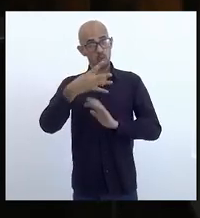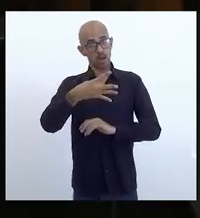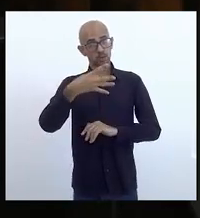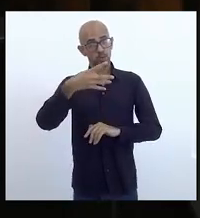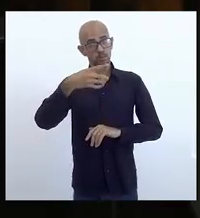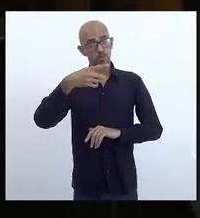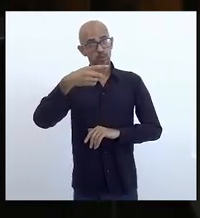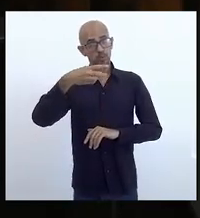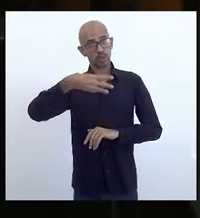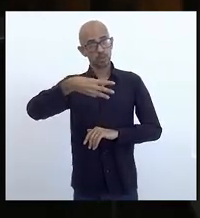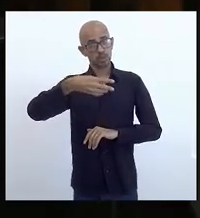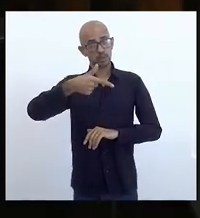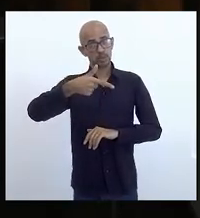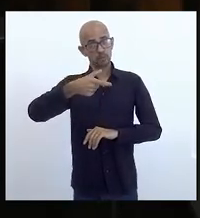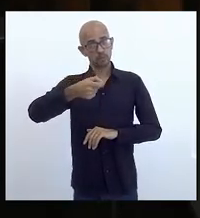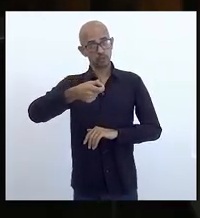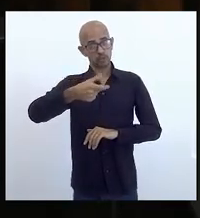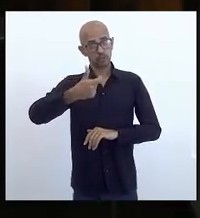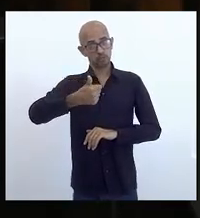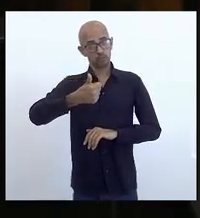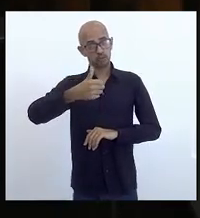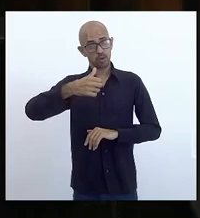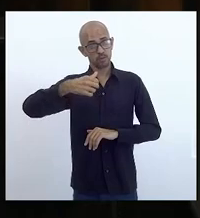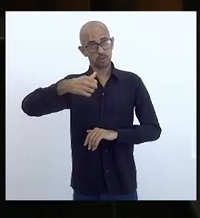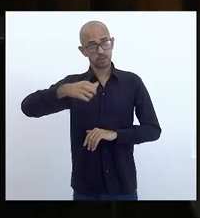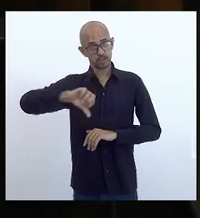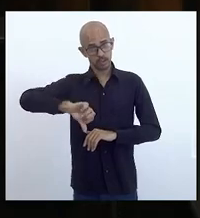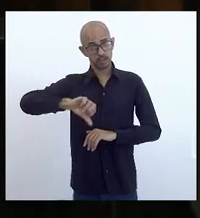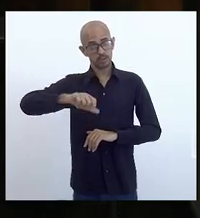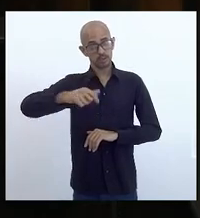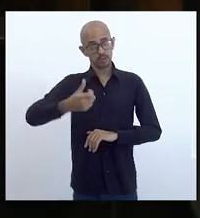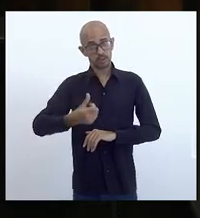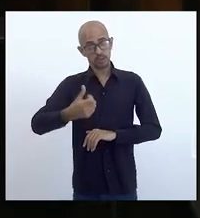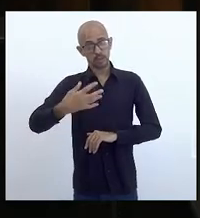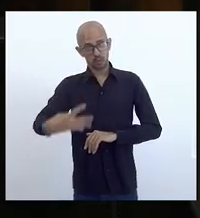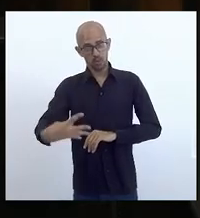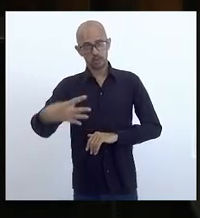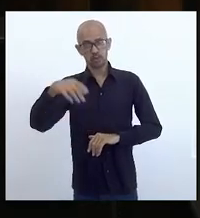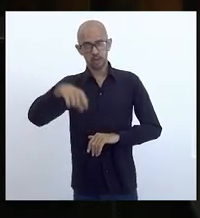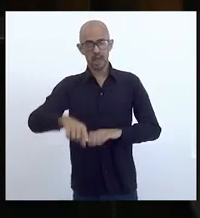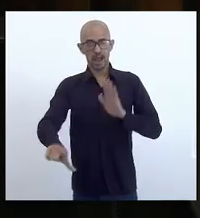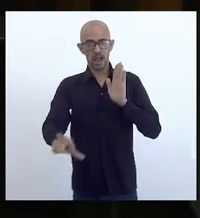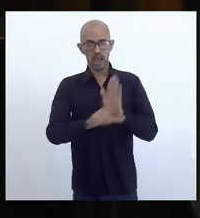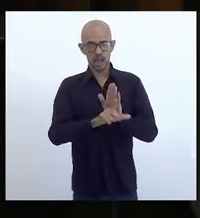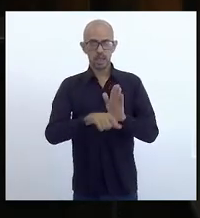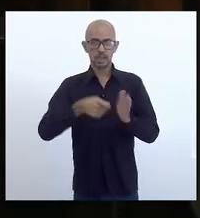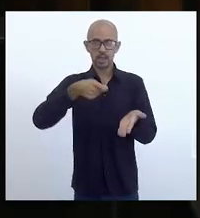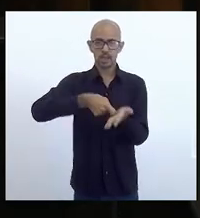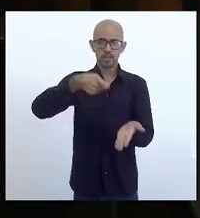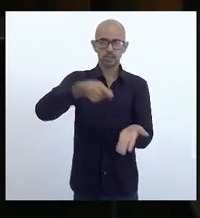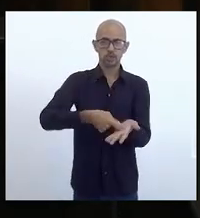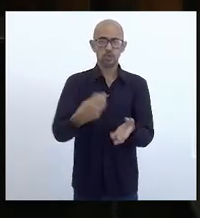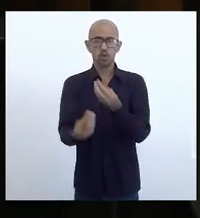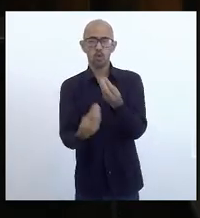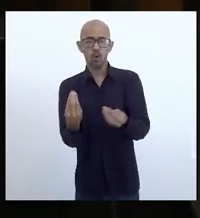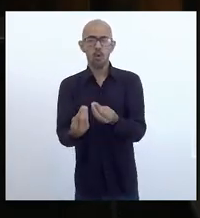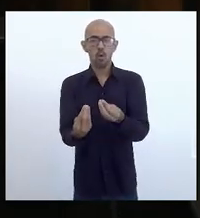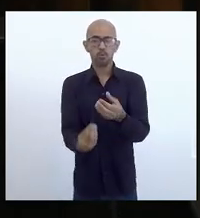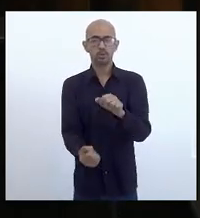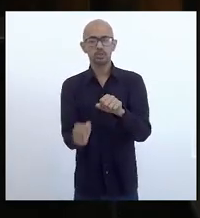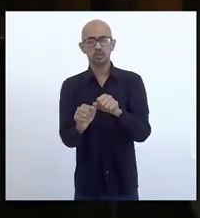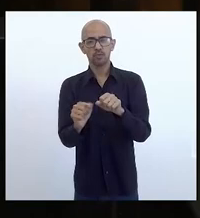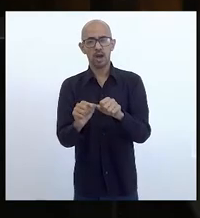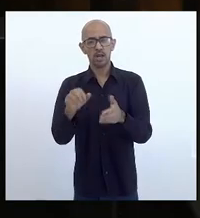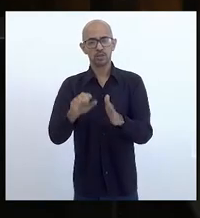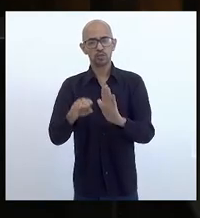4.320, de 64, que é a lei que define como se constrói o orçamento público,